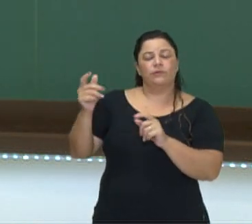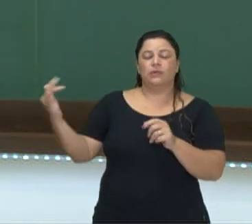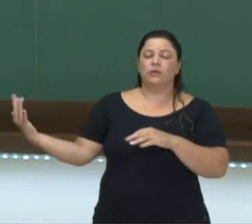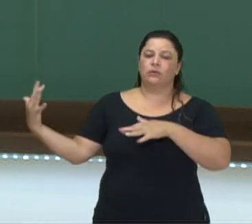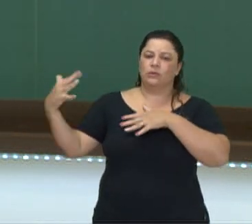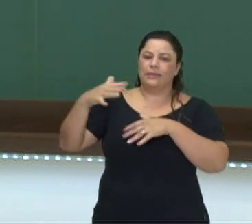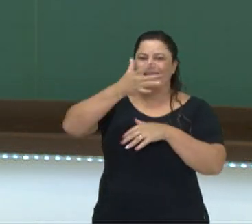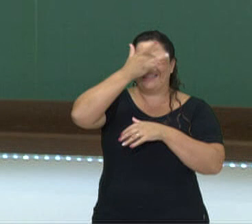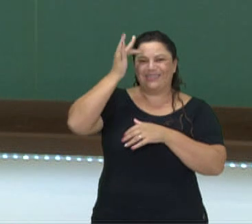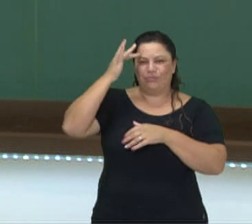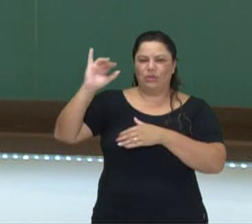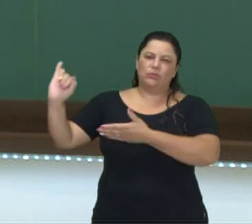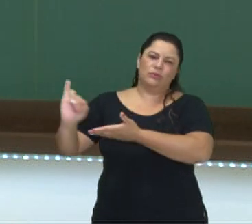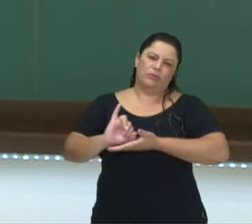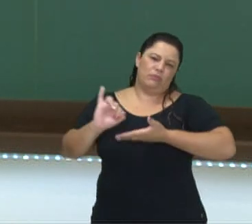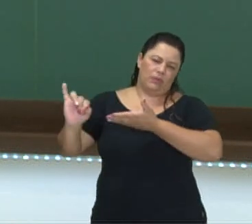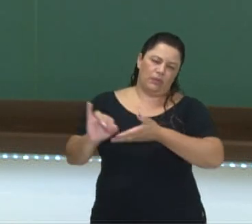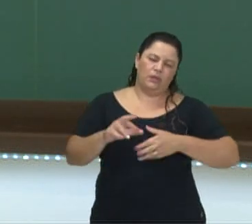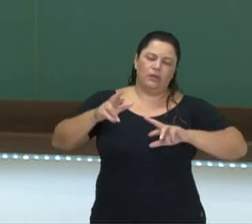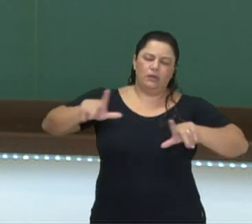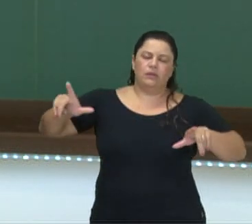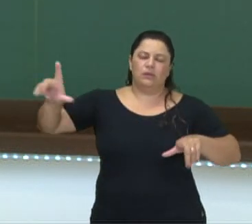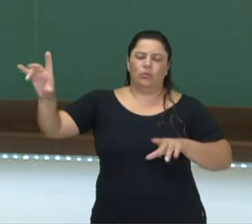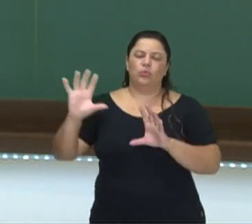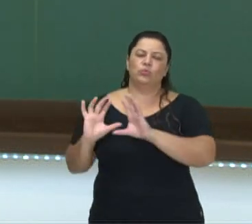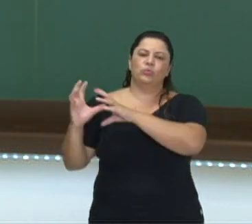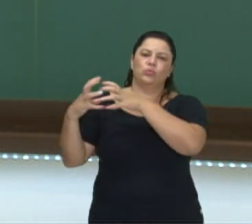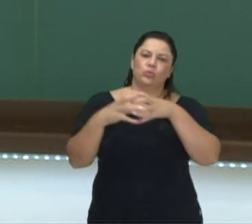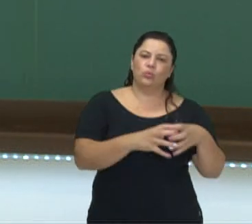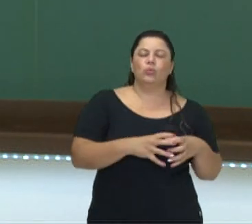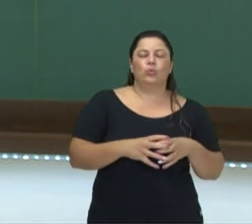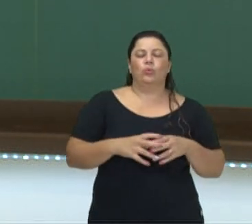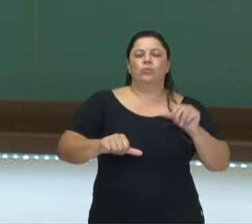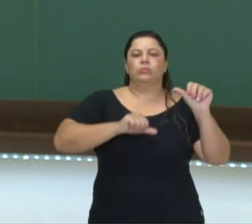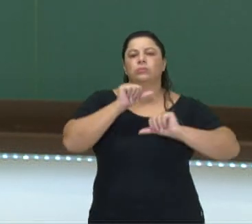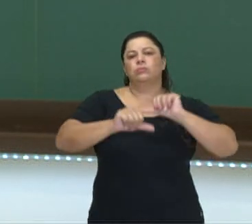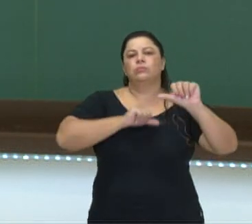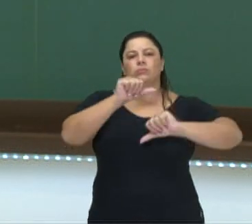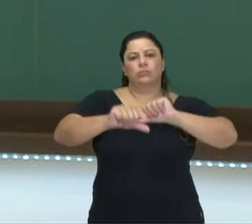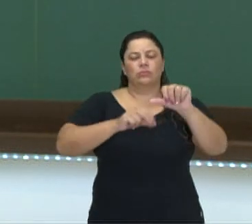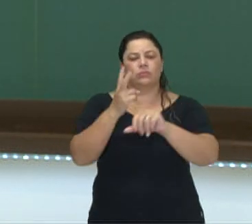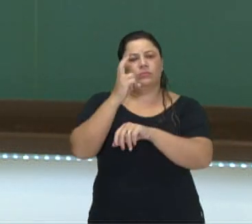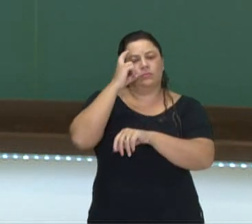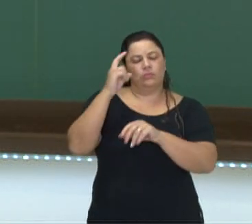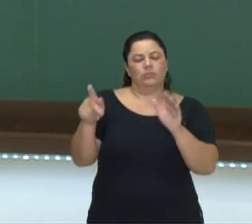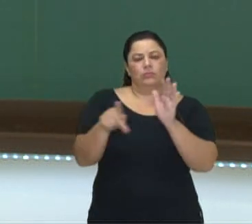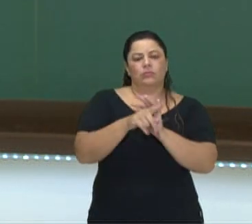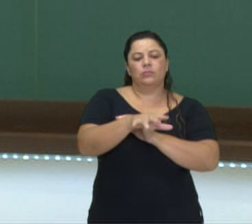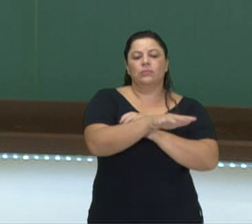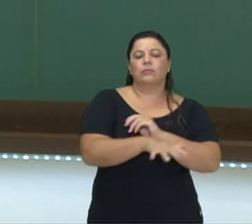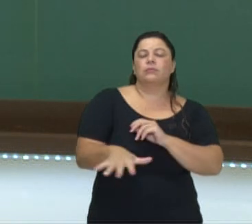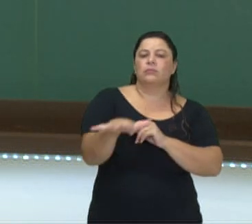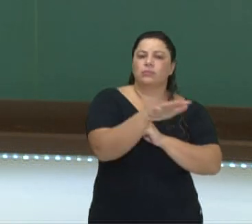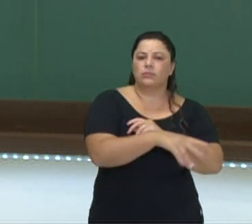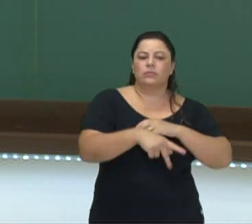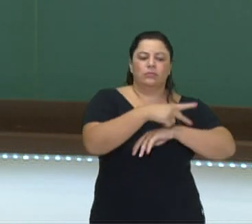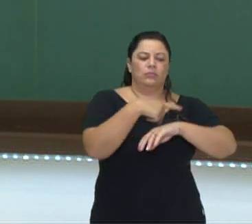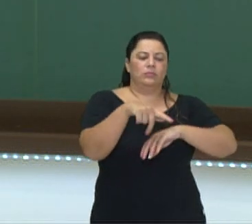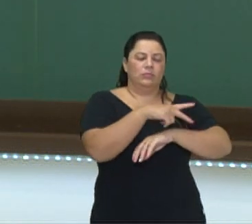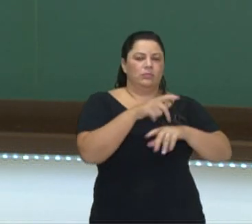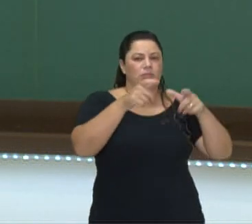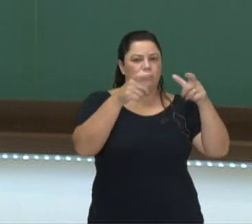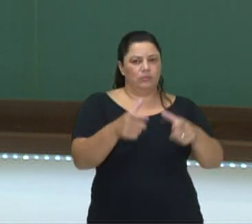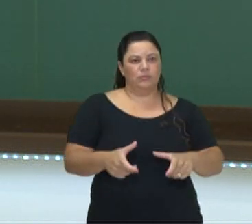chega, de outros grupos, e isso vai transformando a cultura daquele espaço geográfico, daquele país, daquele